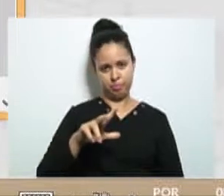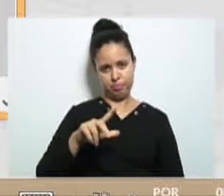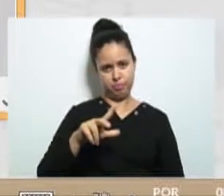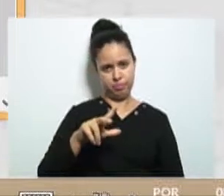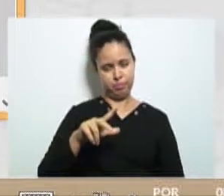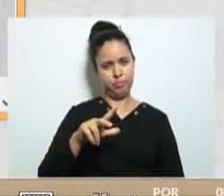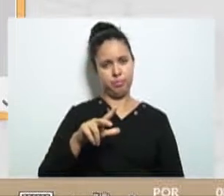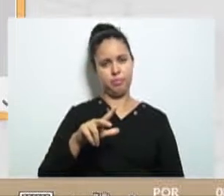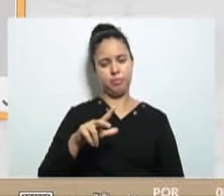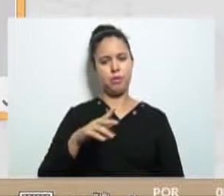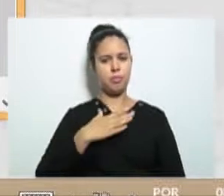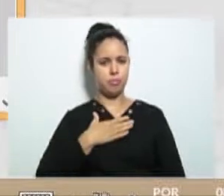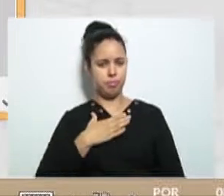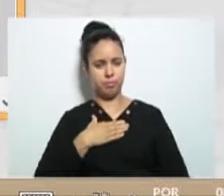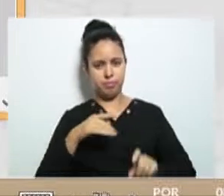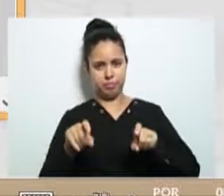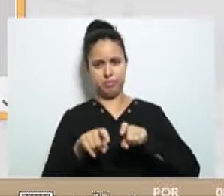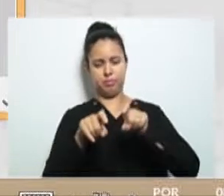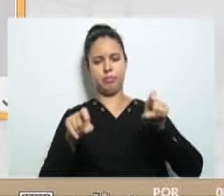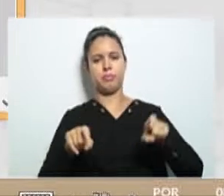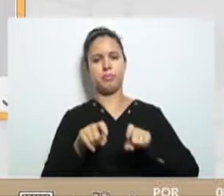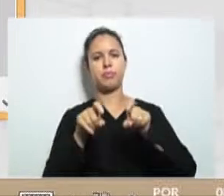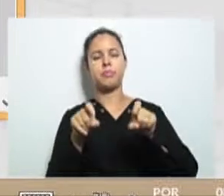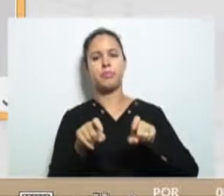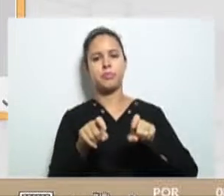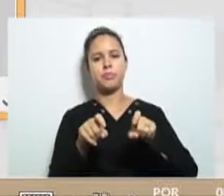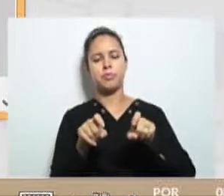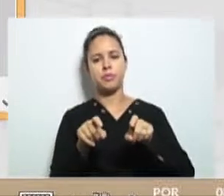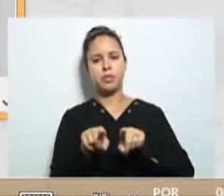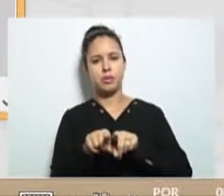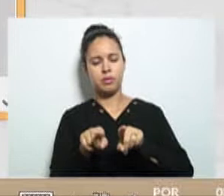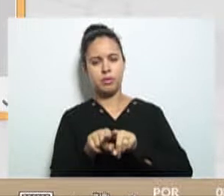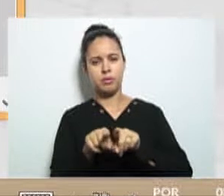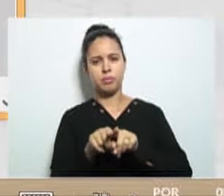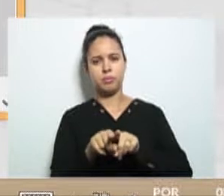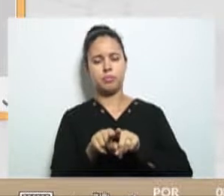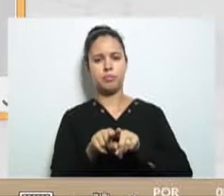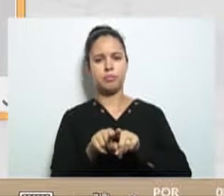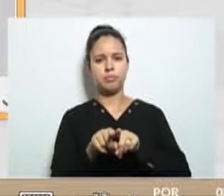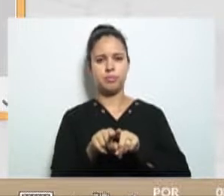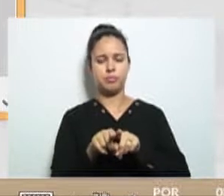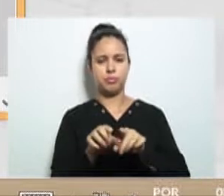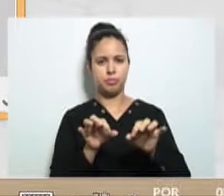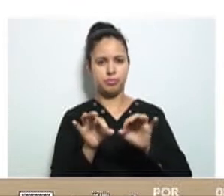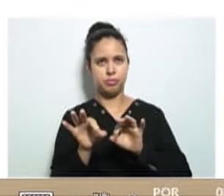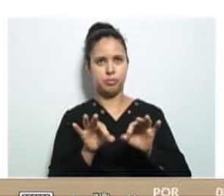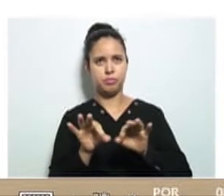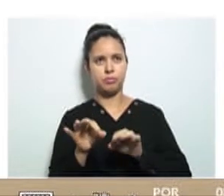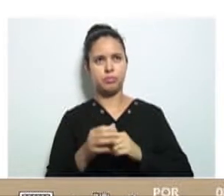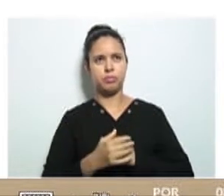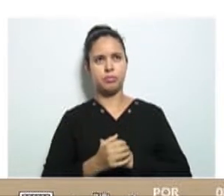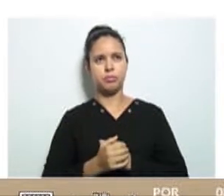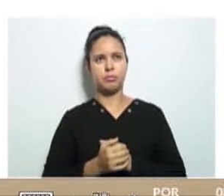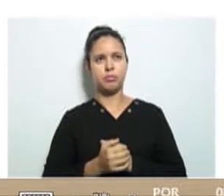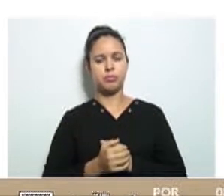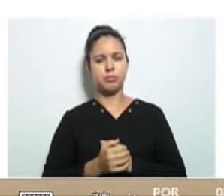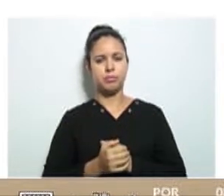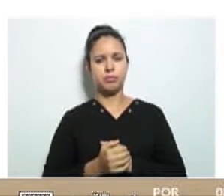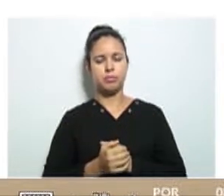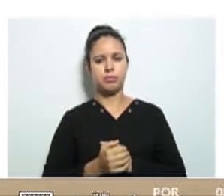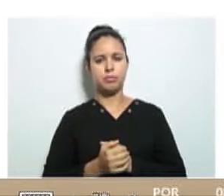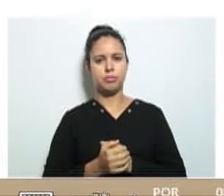Computador, na área de trabalho, e lá em Configurações, eu acho que vai gerenciar, não lembro. Propriedades,